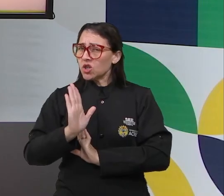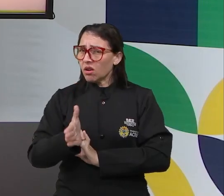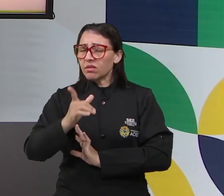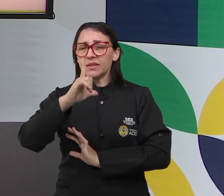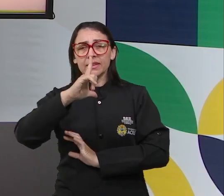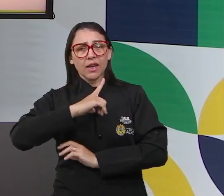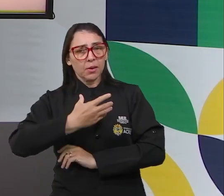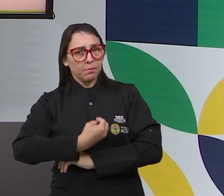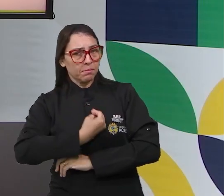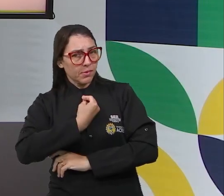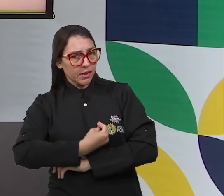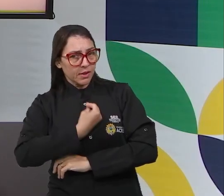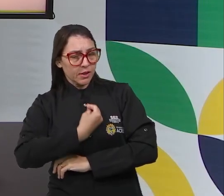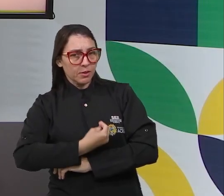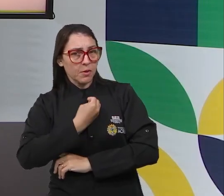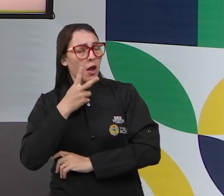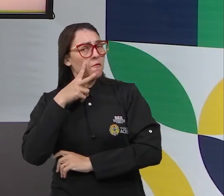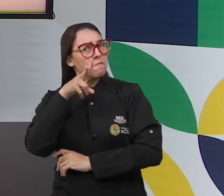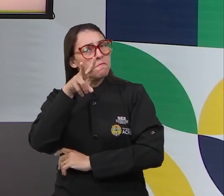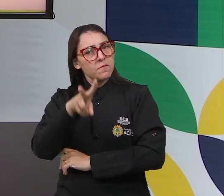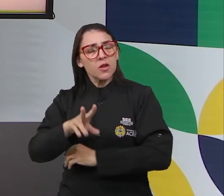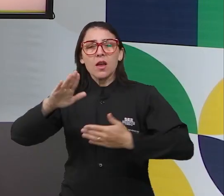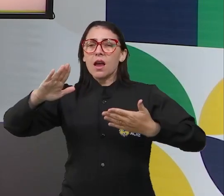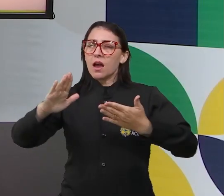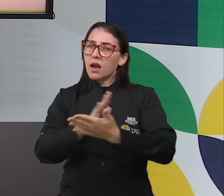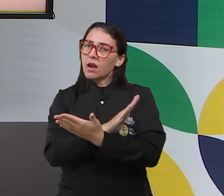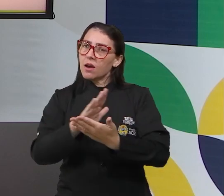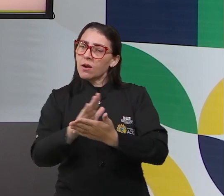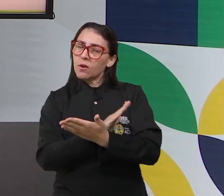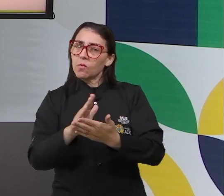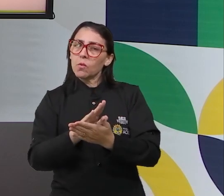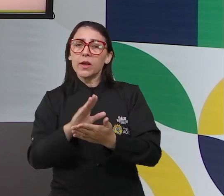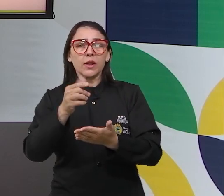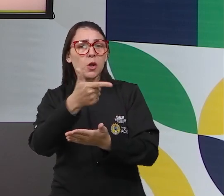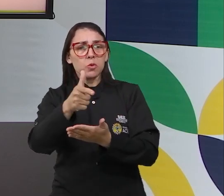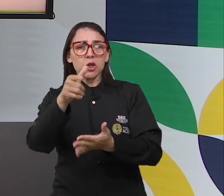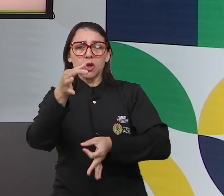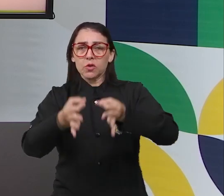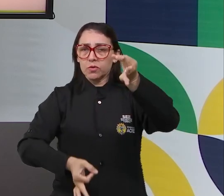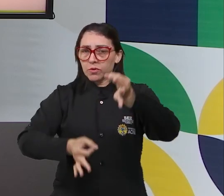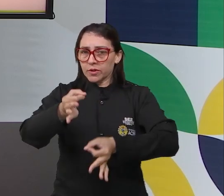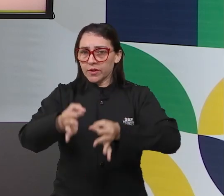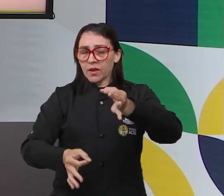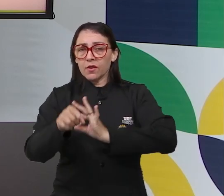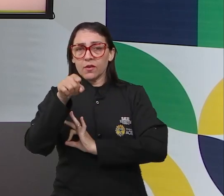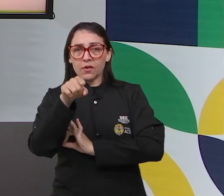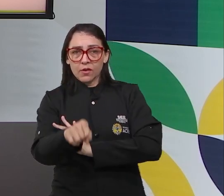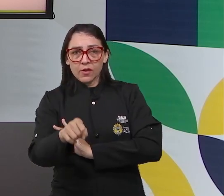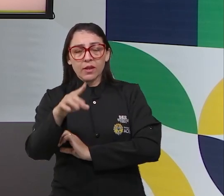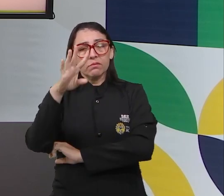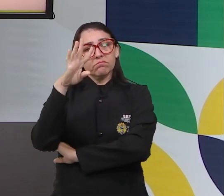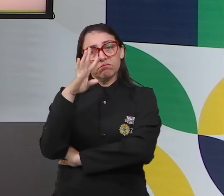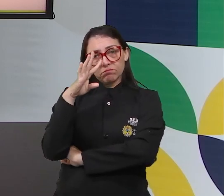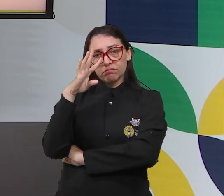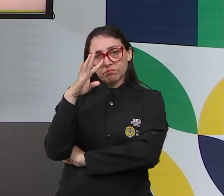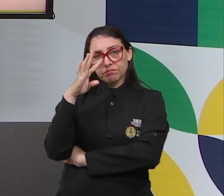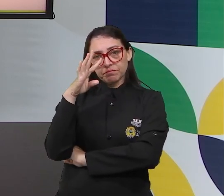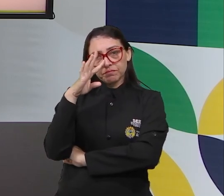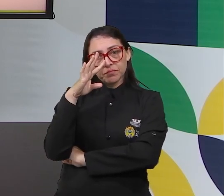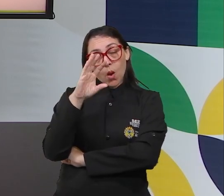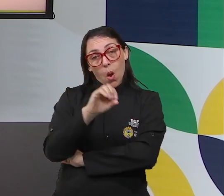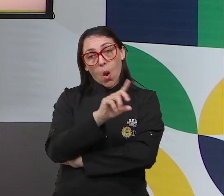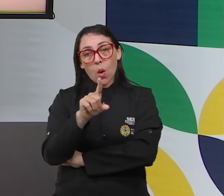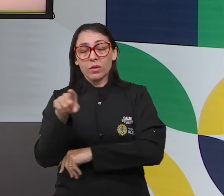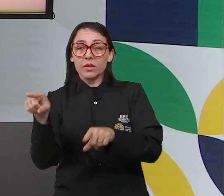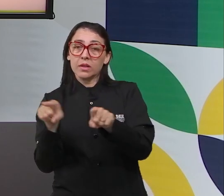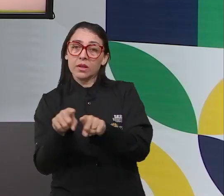tenham participado, já tenham visto alguma cena de injustiça em que você estava ali como espectador. Ou talvez